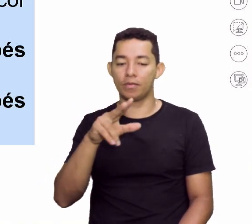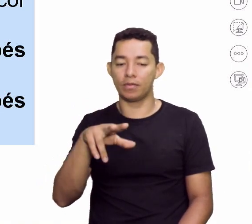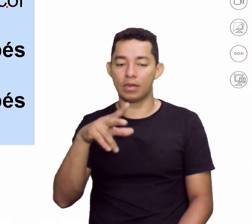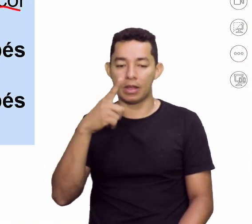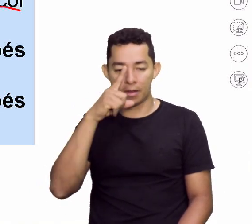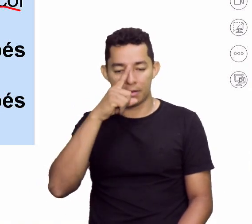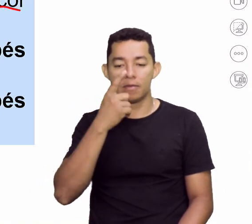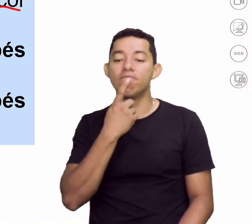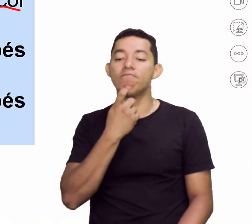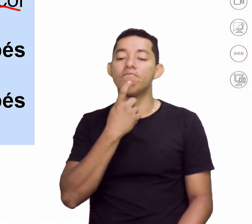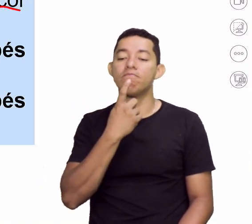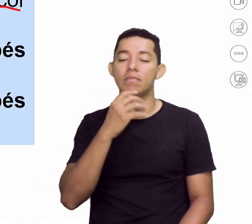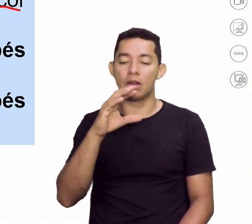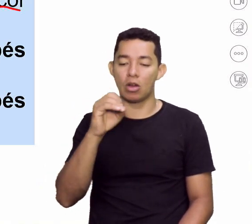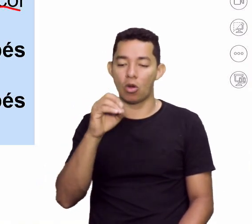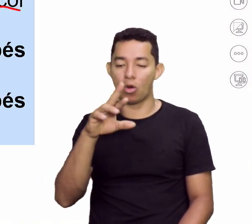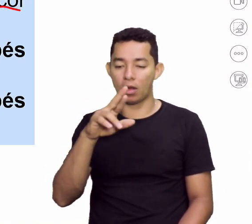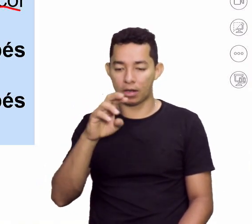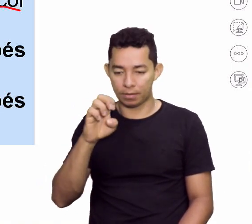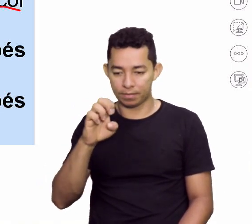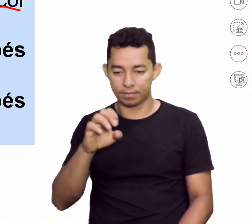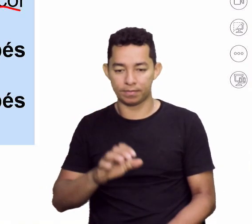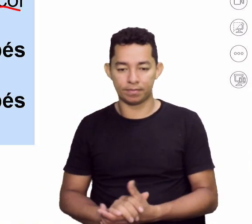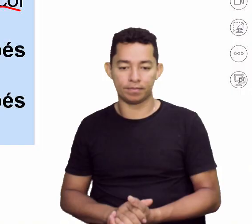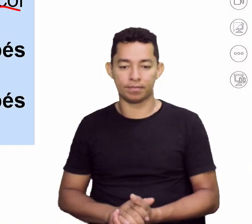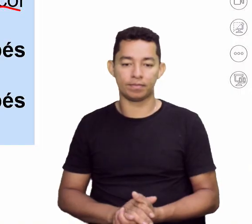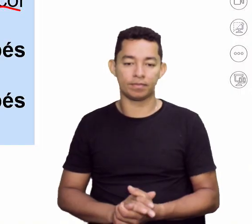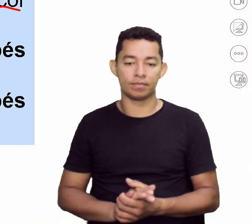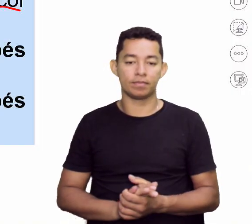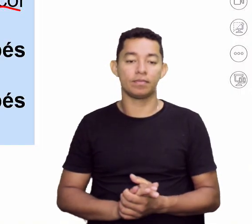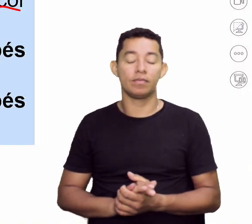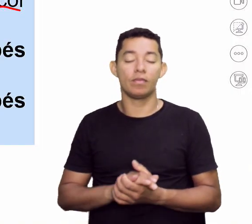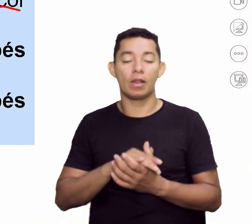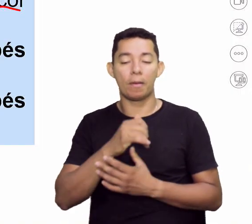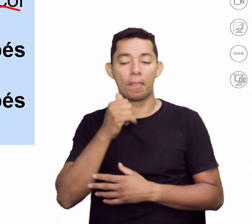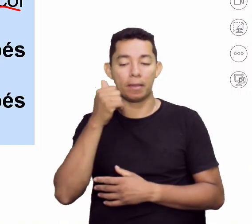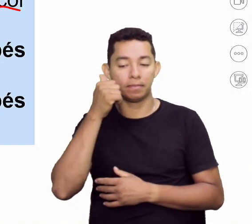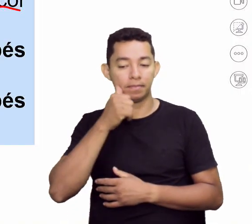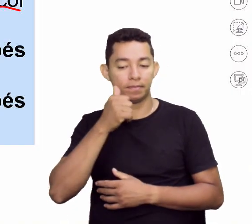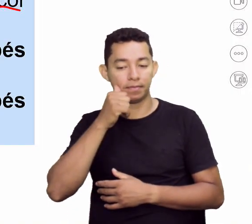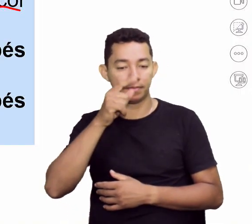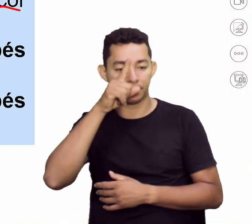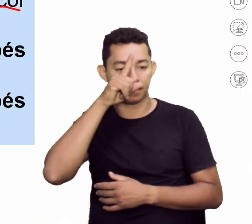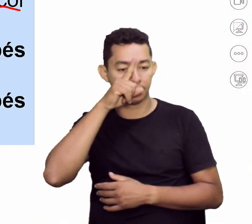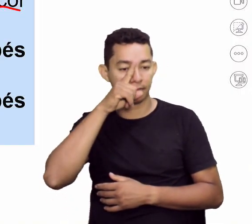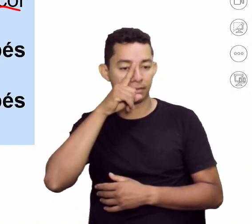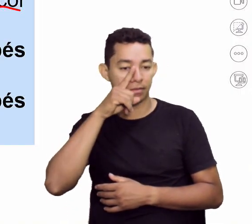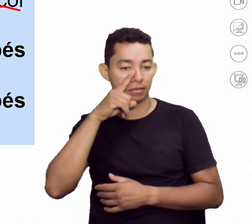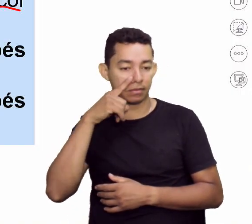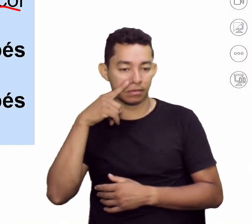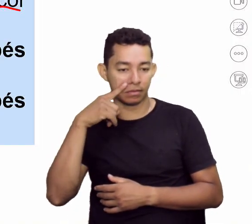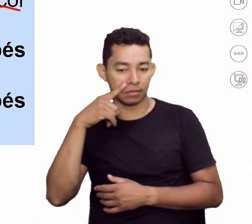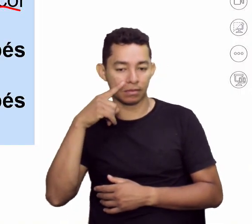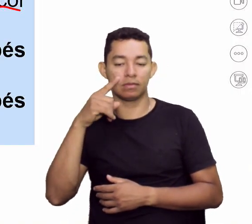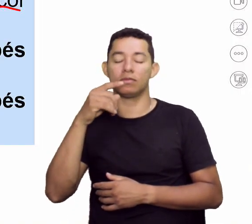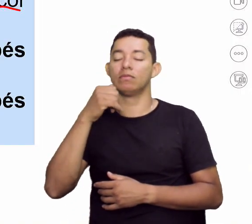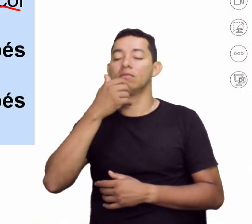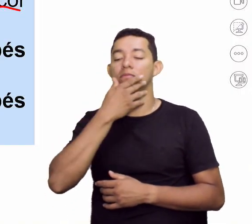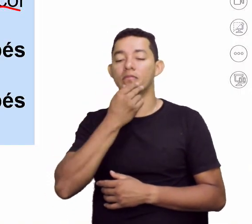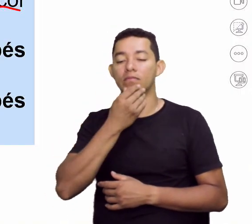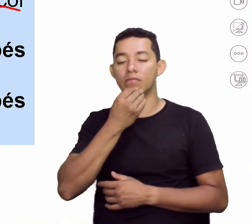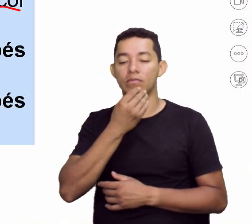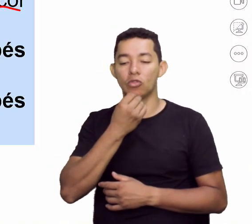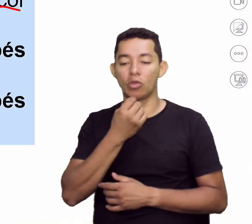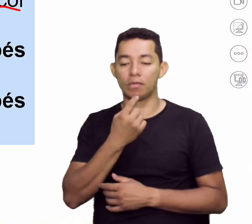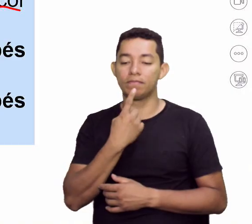de vermelho ocre. Então, as mulheres de amarelo, olha aqui, tá aqui, ó, tá vendo? E os homens